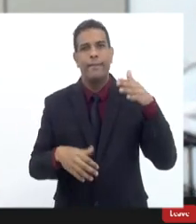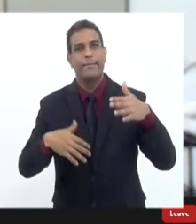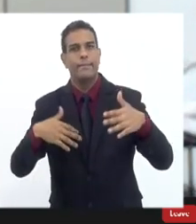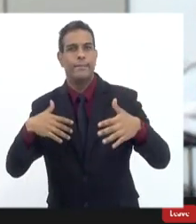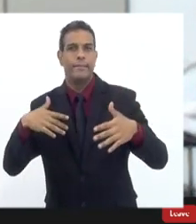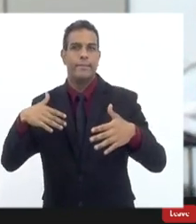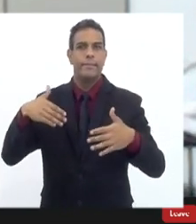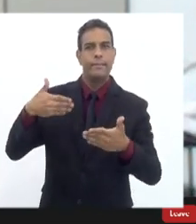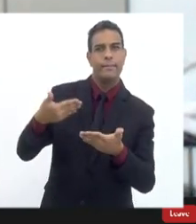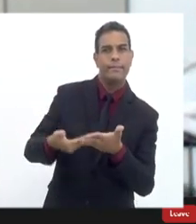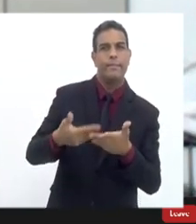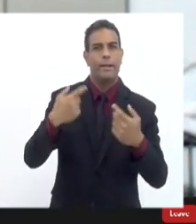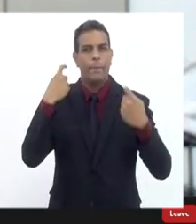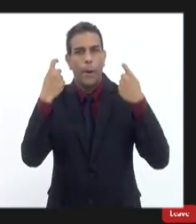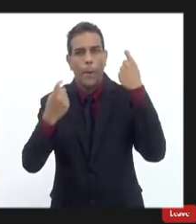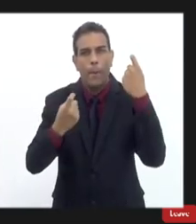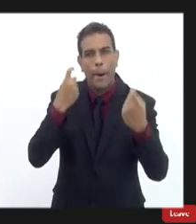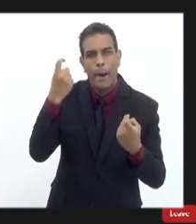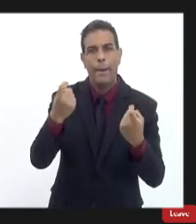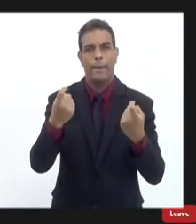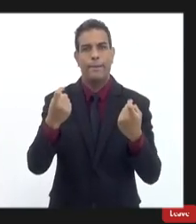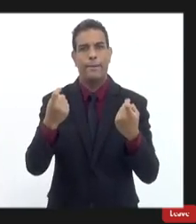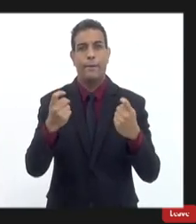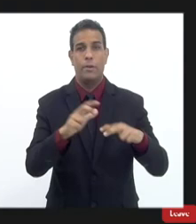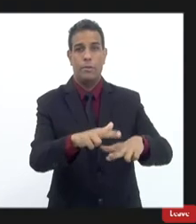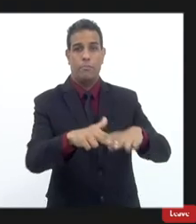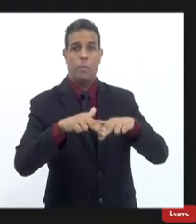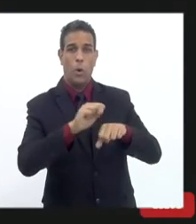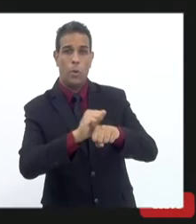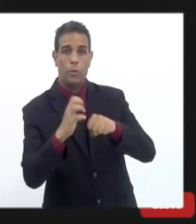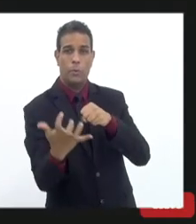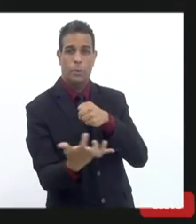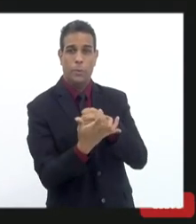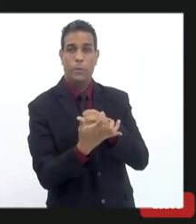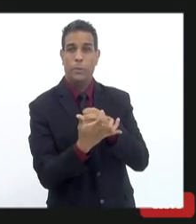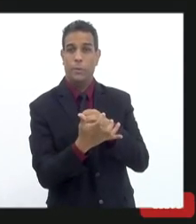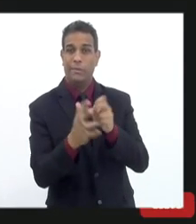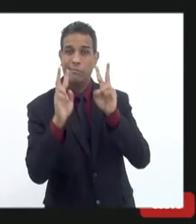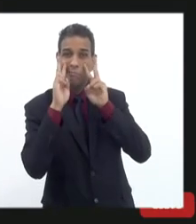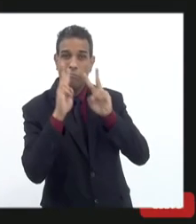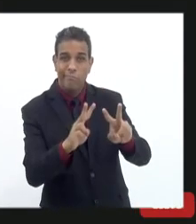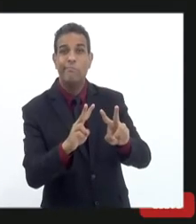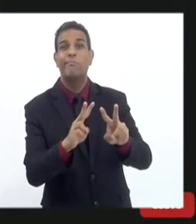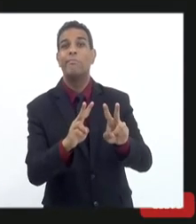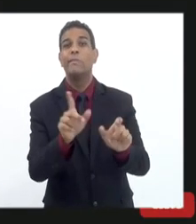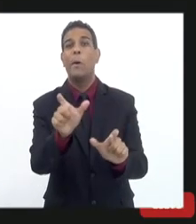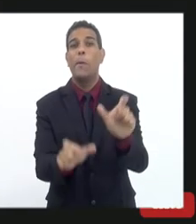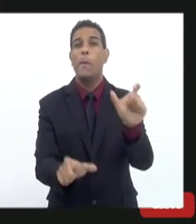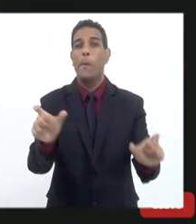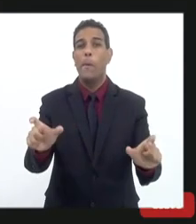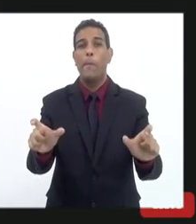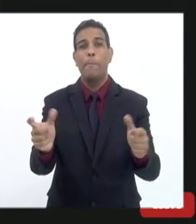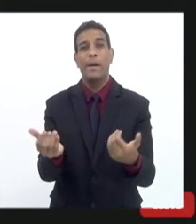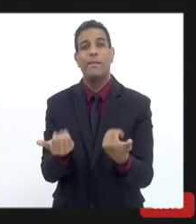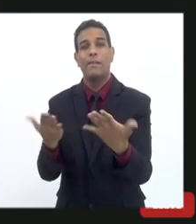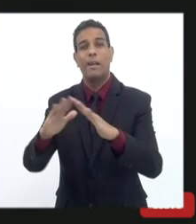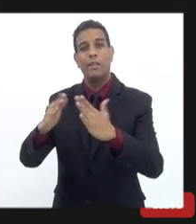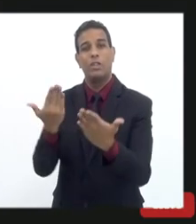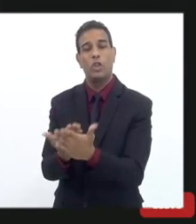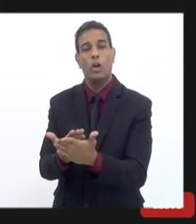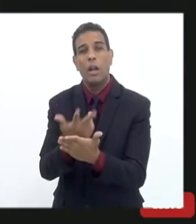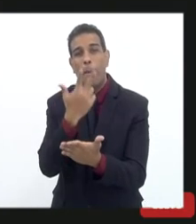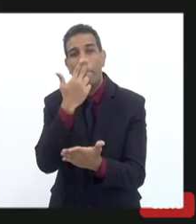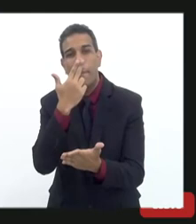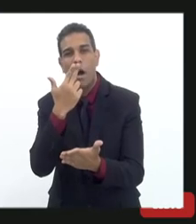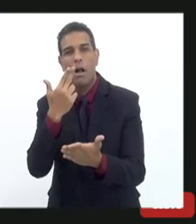aprofundando o drama e a gravidade que a pandemia nos impôs do ponto de vista dos seus impactos pedagógicos,